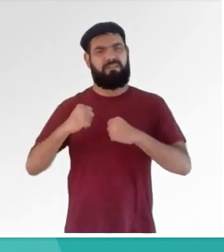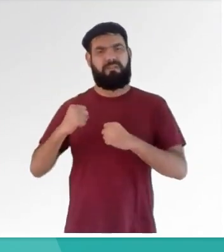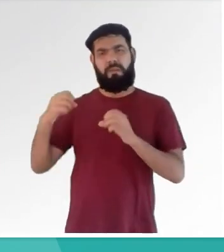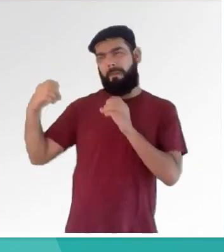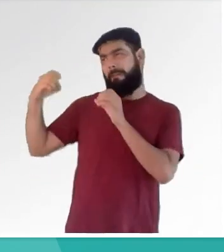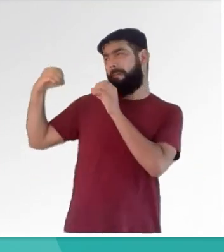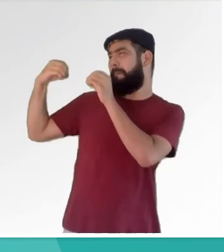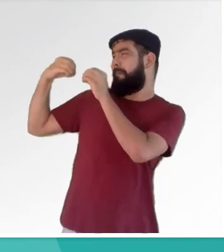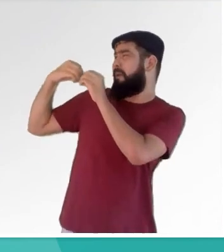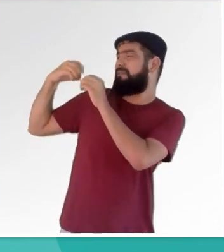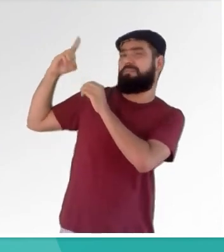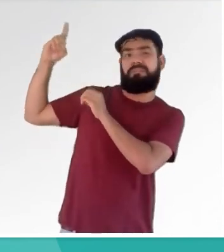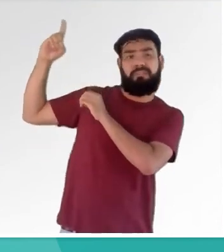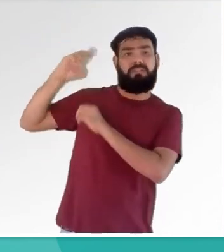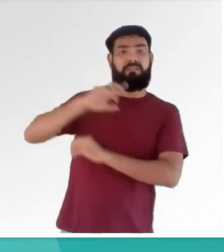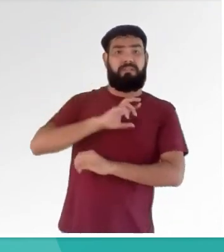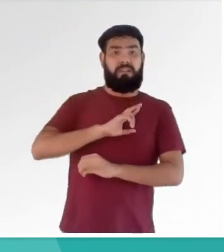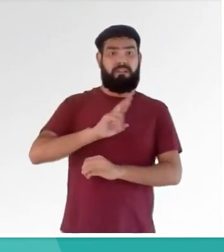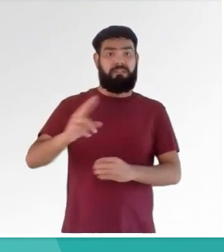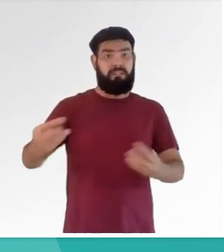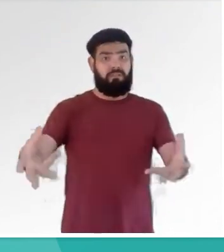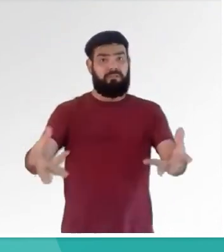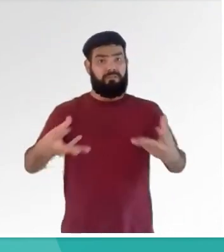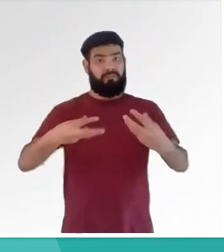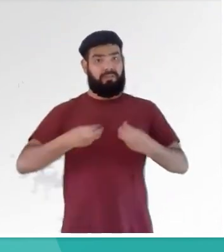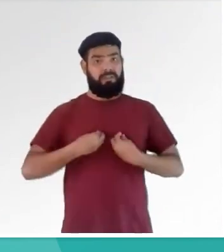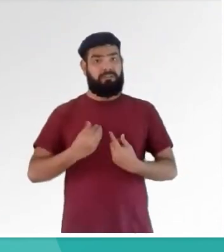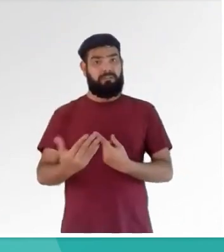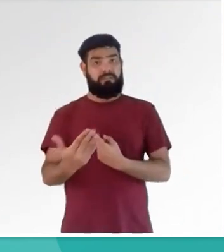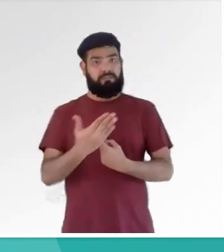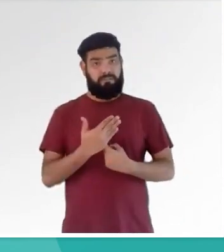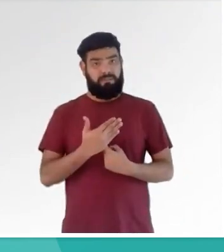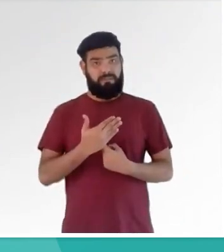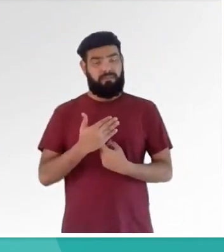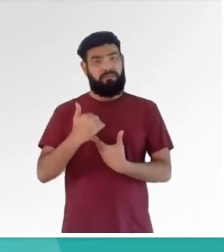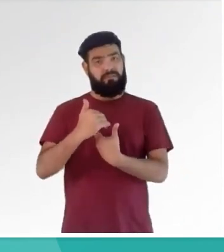a religião nos oferece, que a religião nos apresenta e nos orienta.